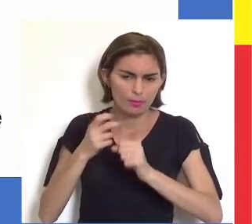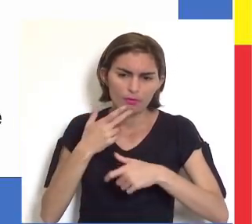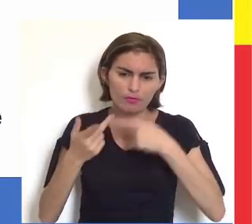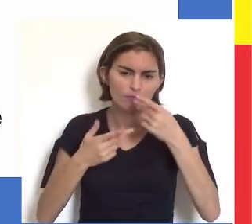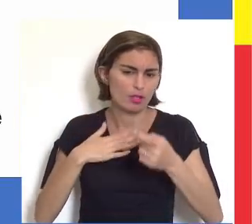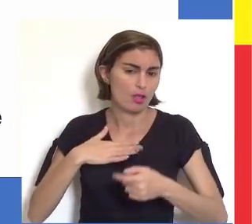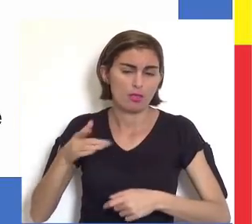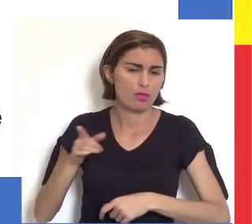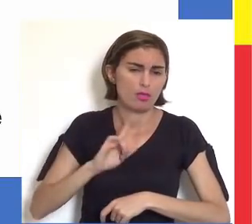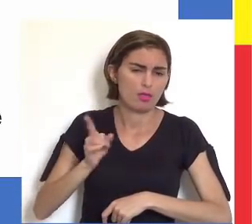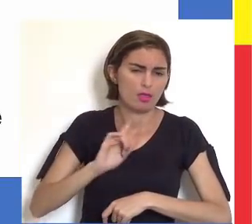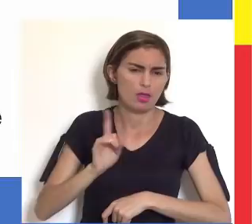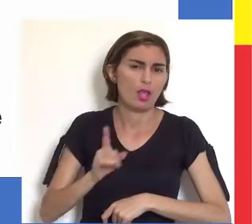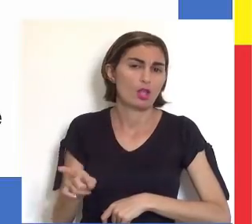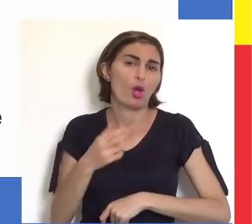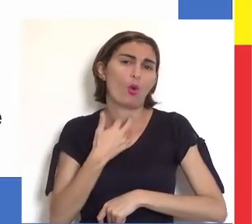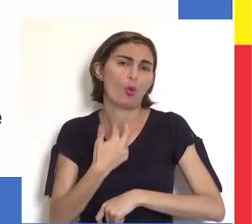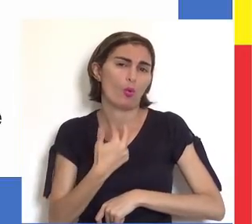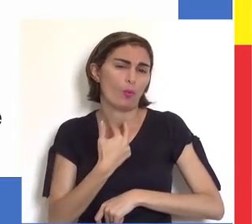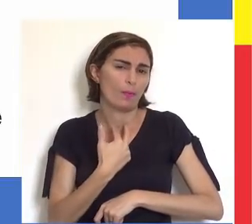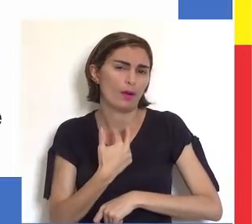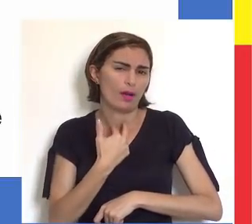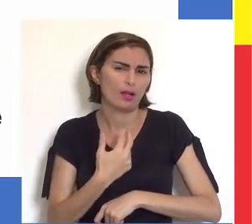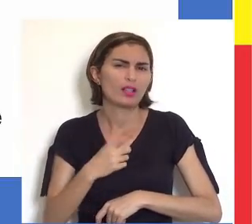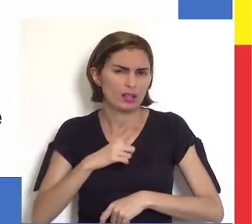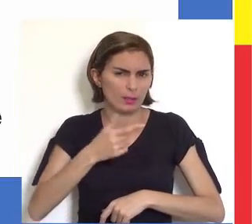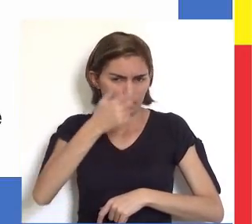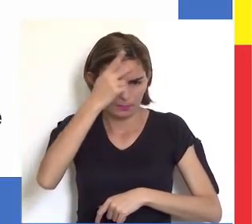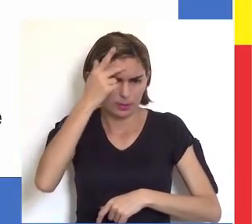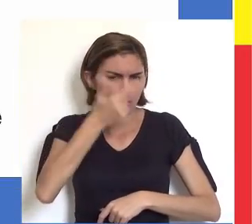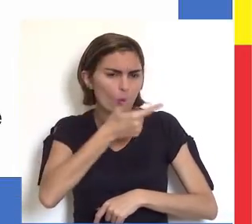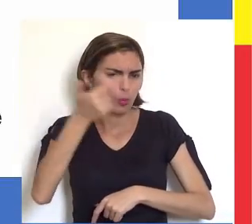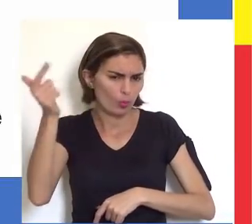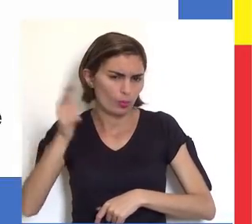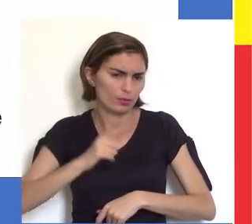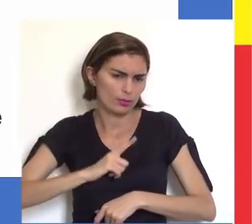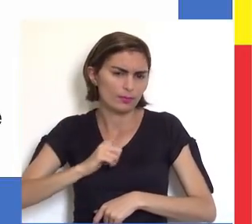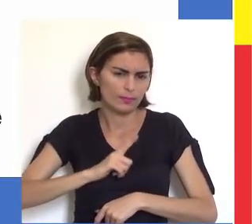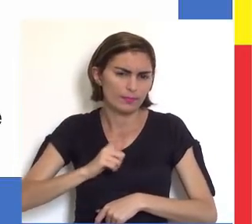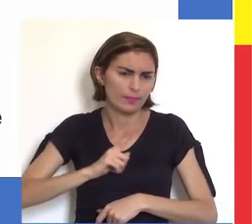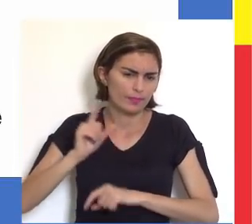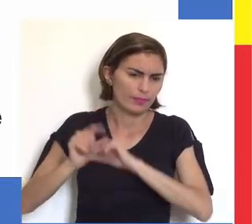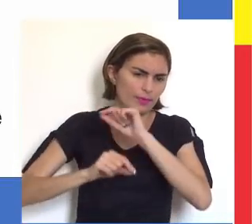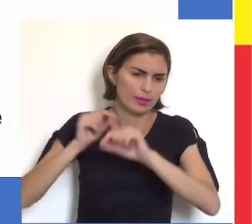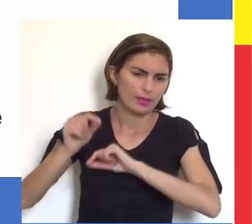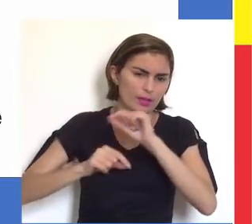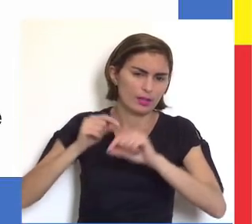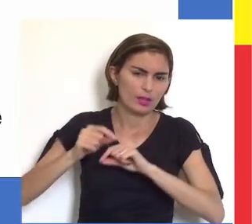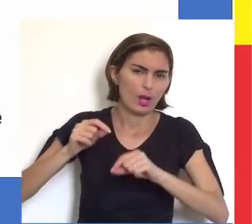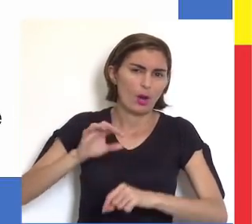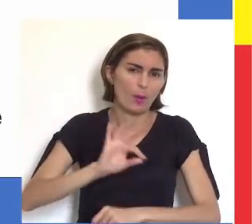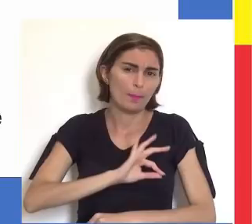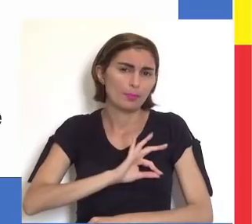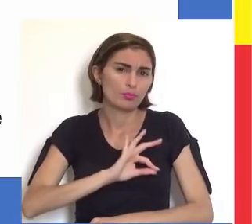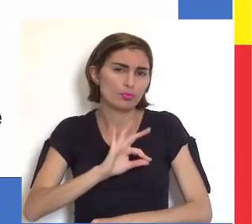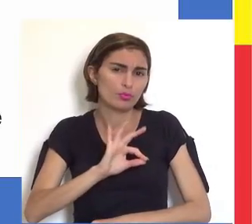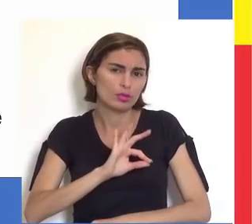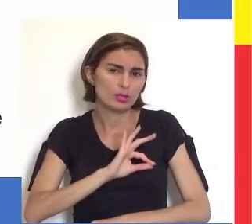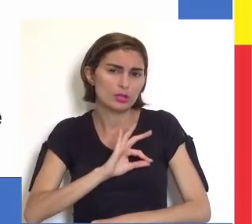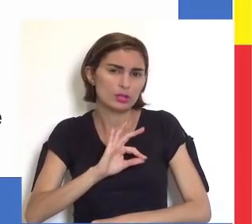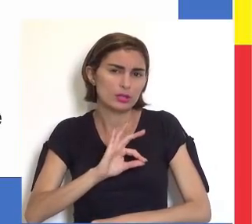comigo? Não, ela está ocupada. Tem mais alguém aí? Tem. Quem? O polícia. Um